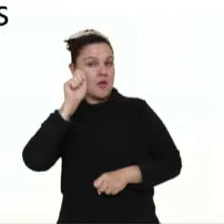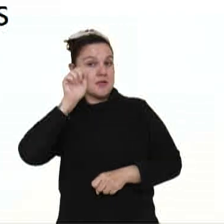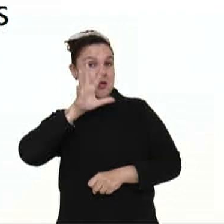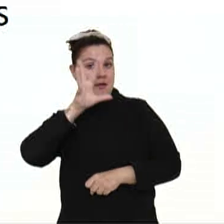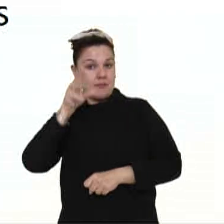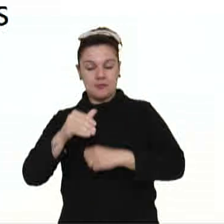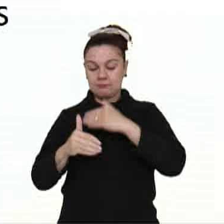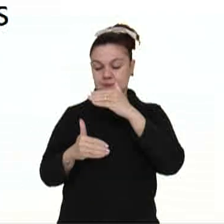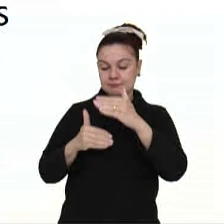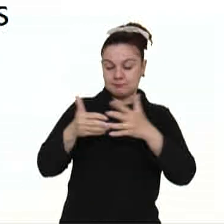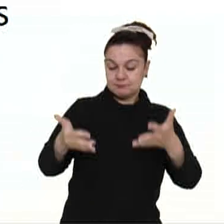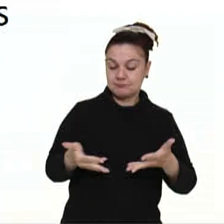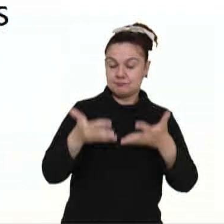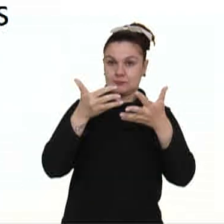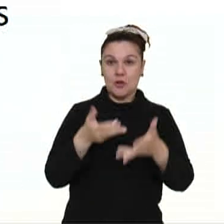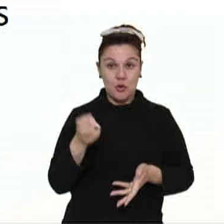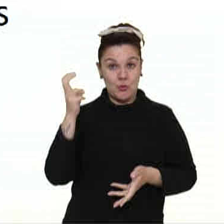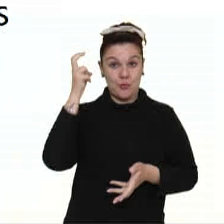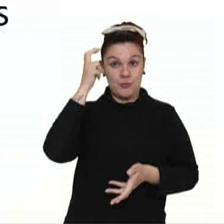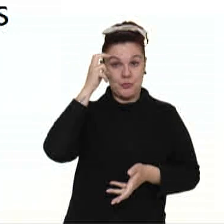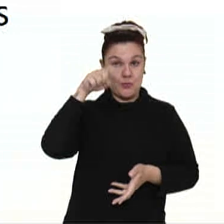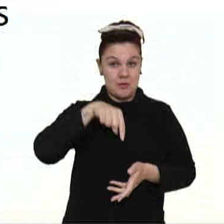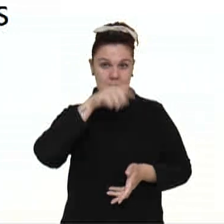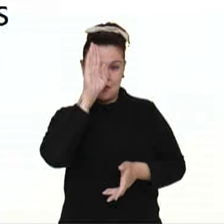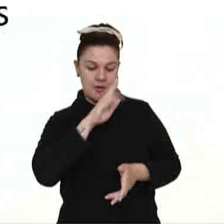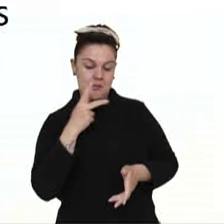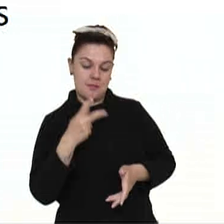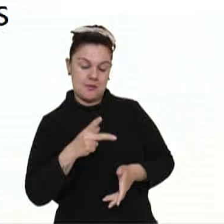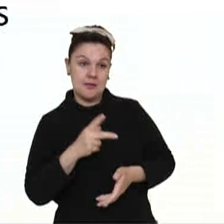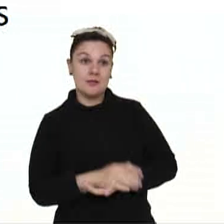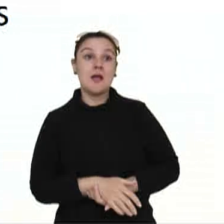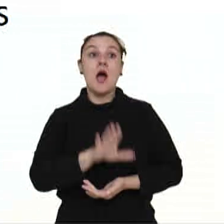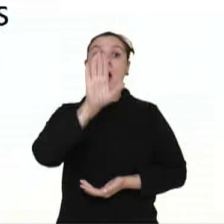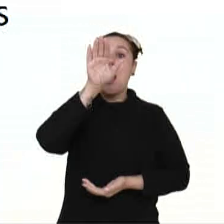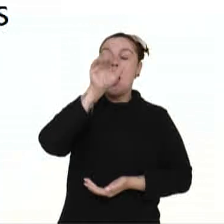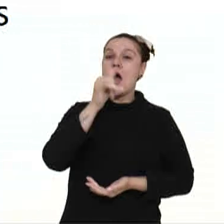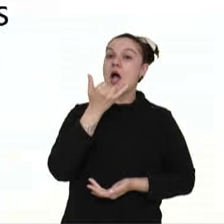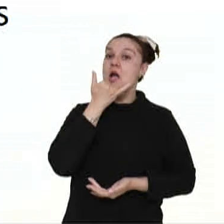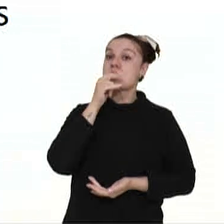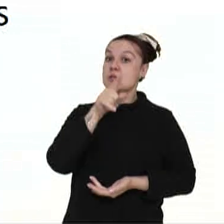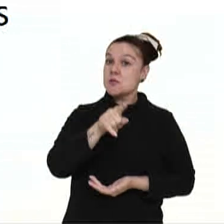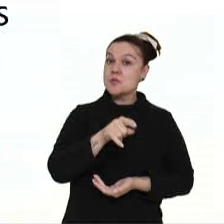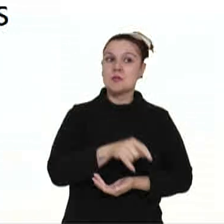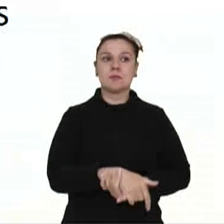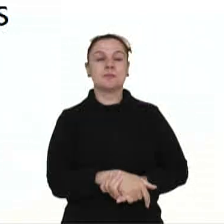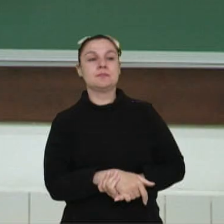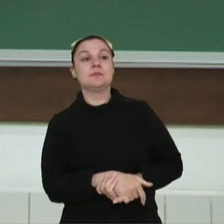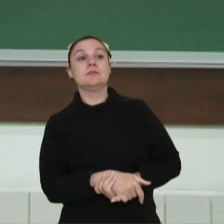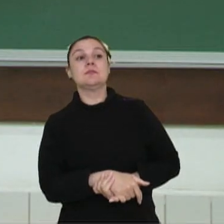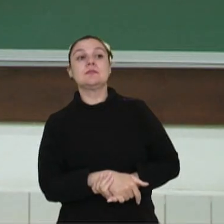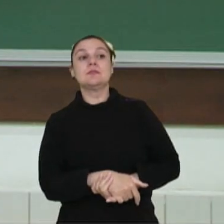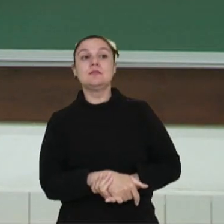no processo de formação de cultura afro-brasileira. Pera lá, gente, lembrei de uma coisa.